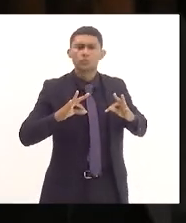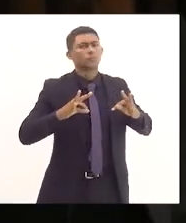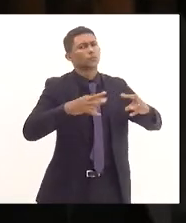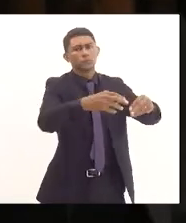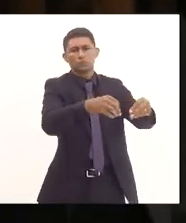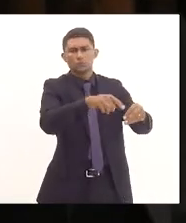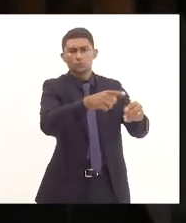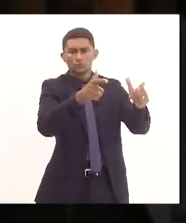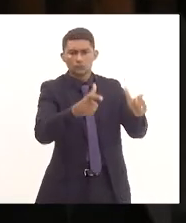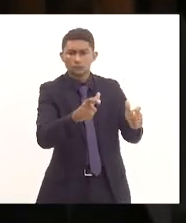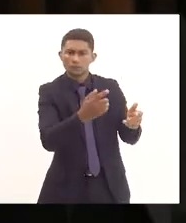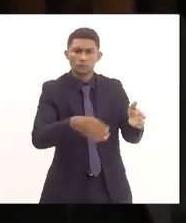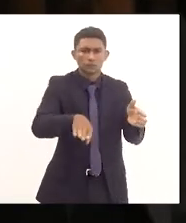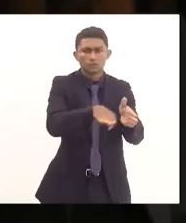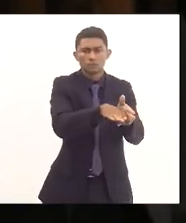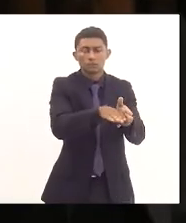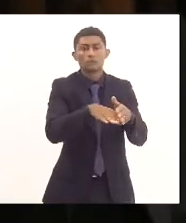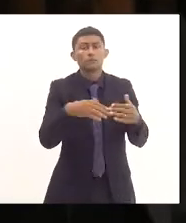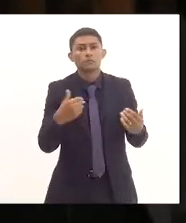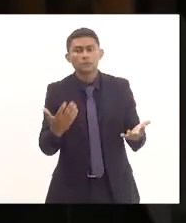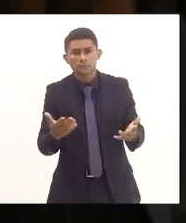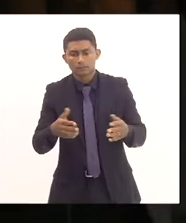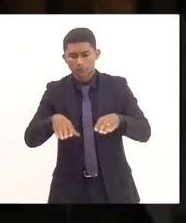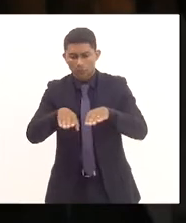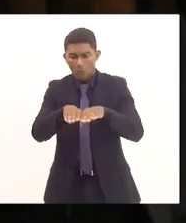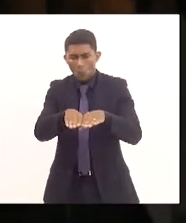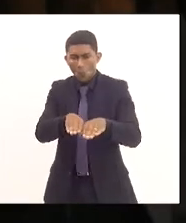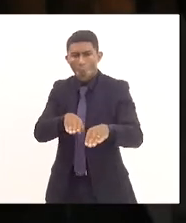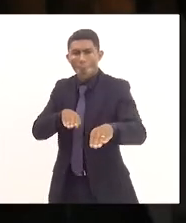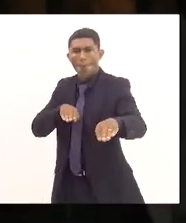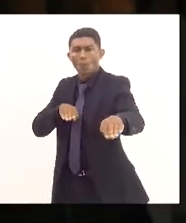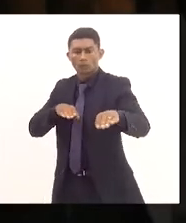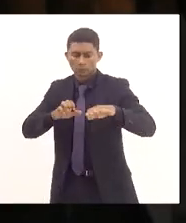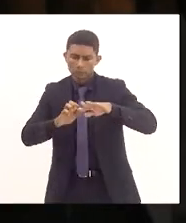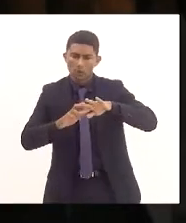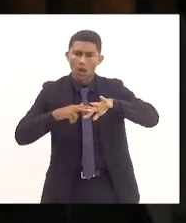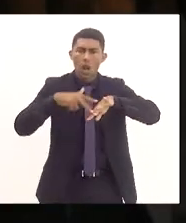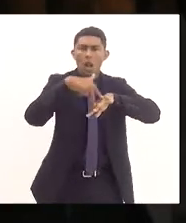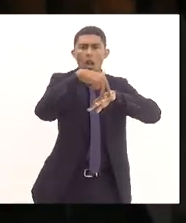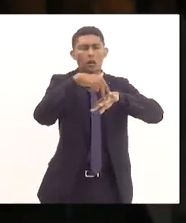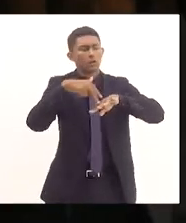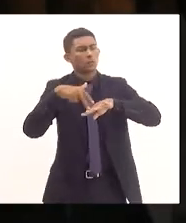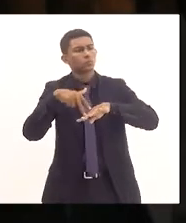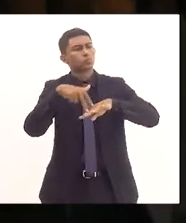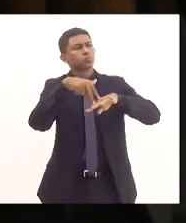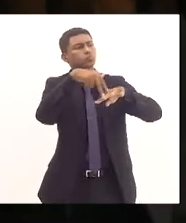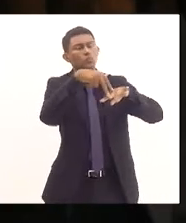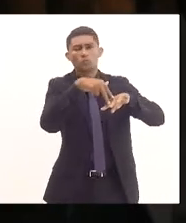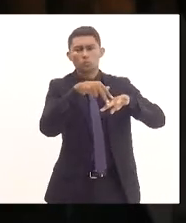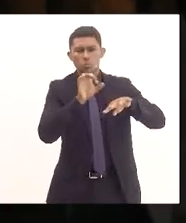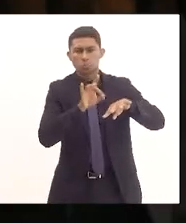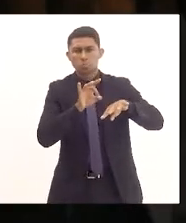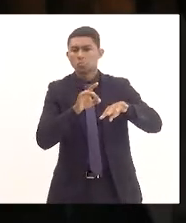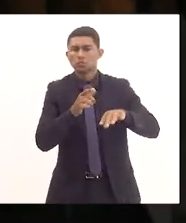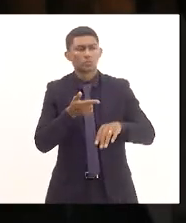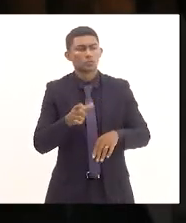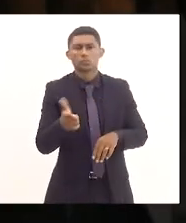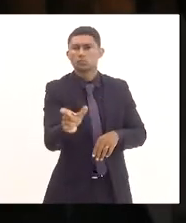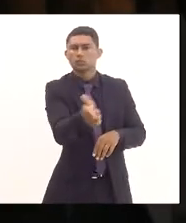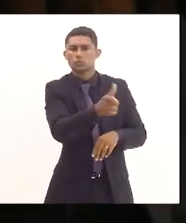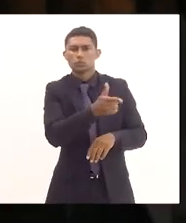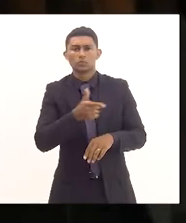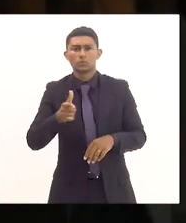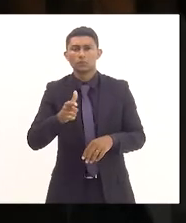isto implica dizer que não havia esteira rolante funcionando e esse tipo de situação se